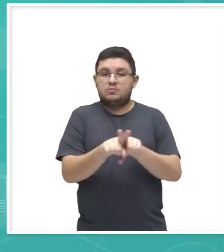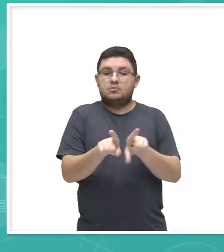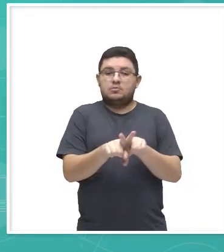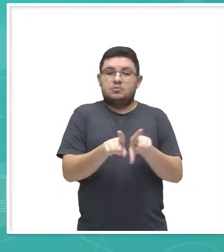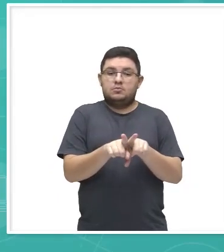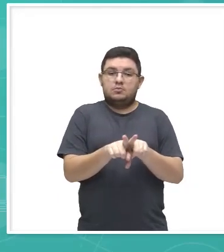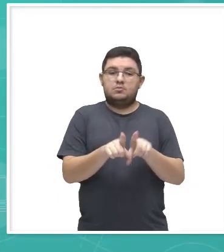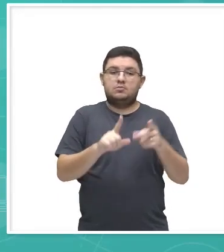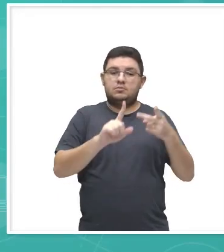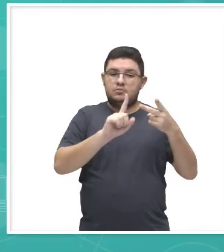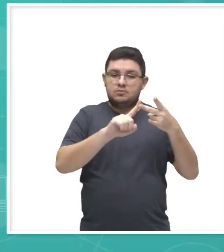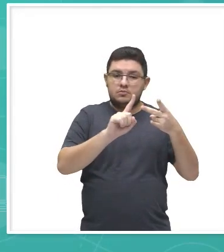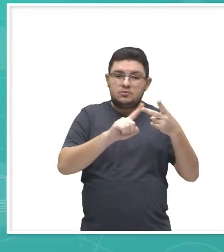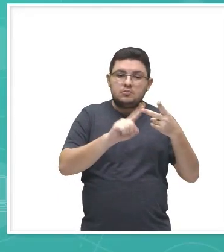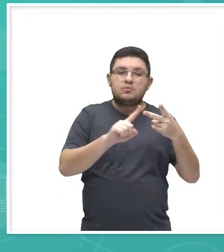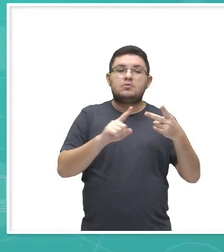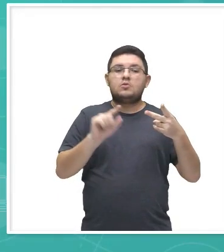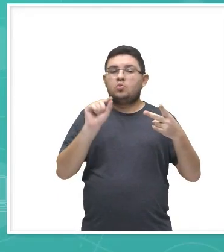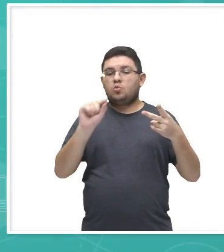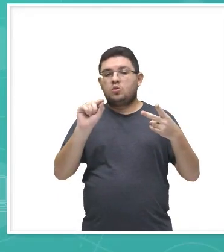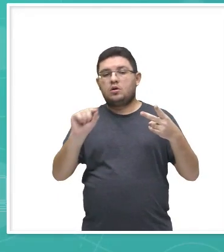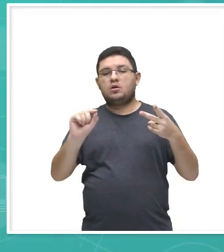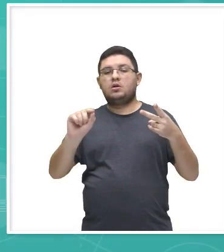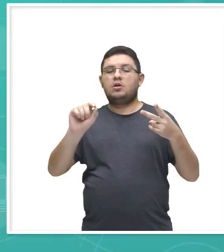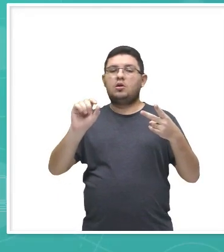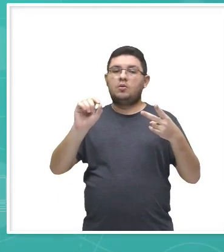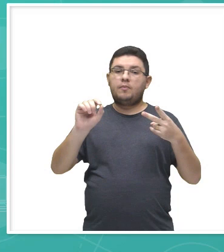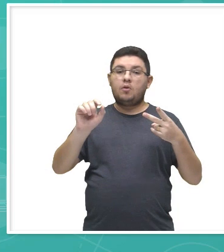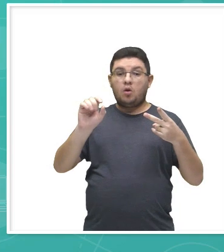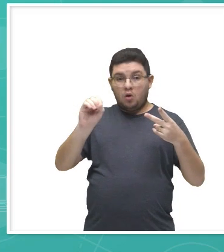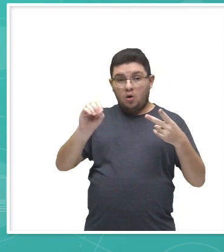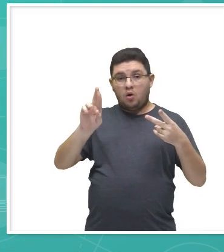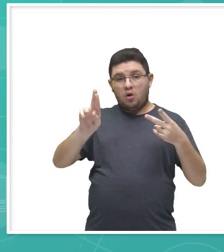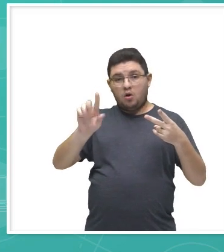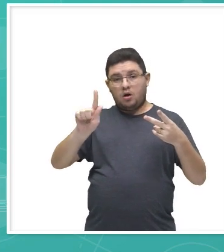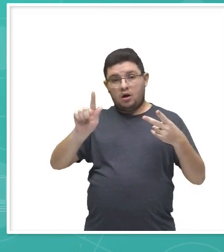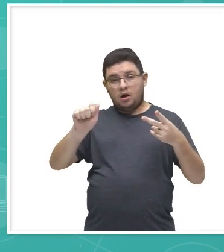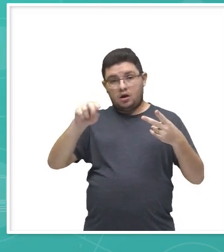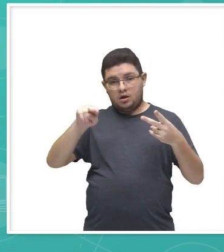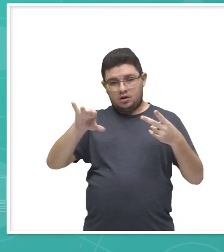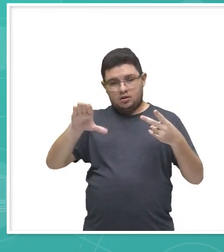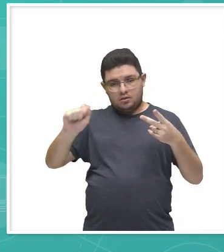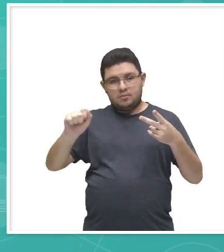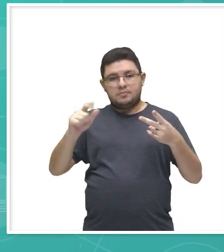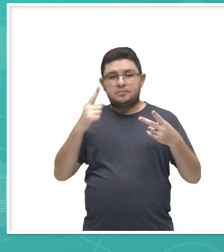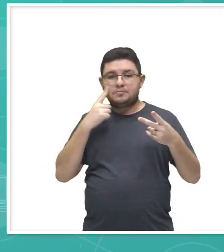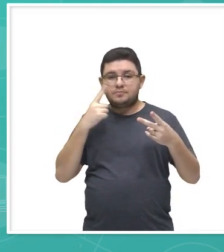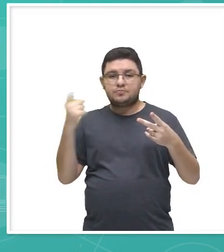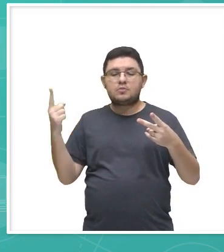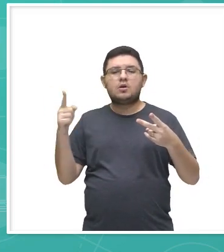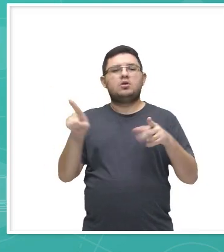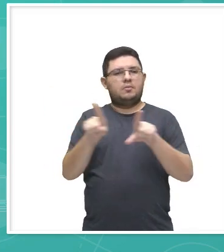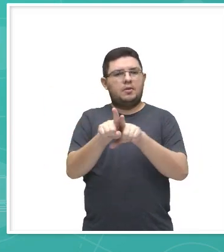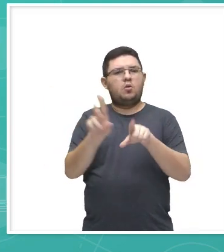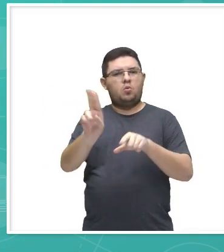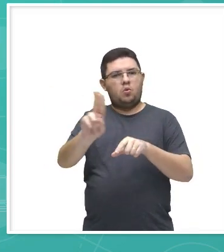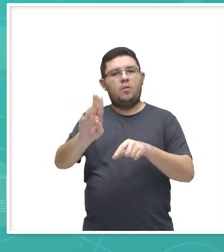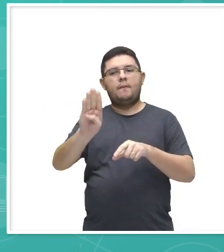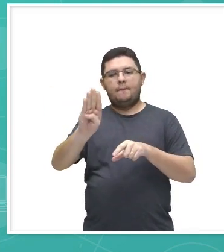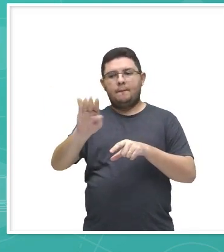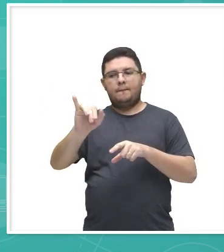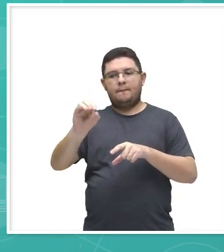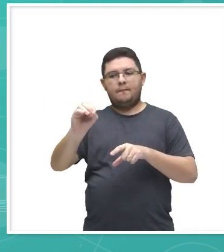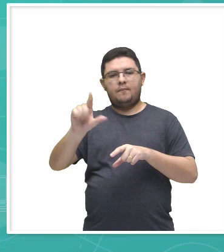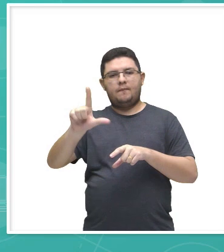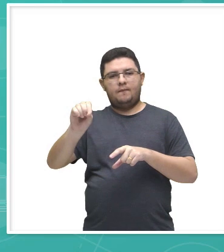agricultura orgânica e você pode também observar, ela pode ser chamada de agricultura biológica, tá?